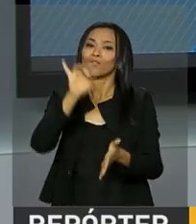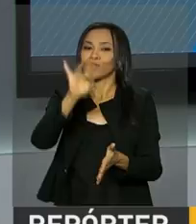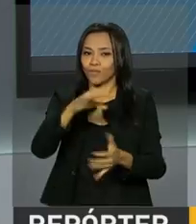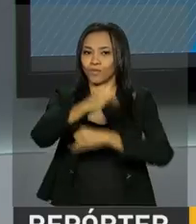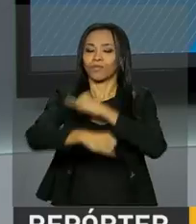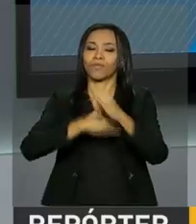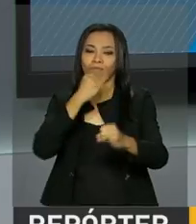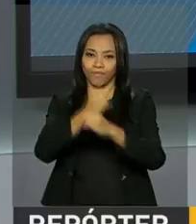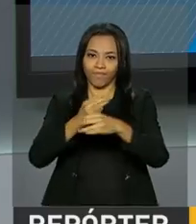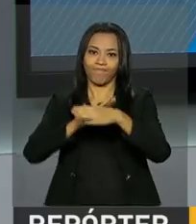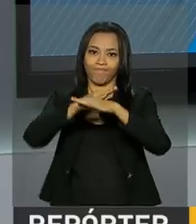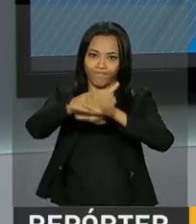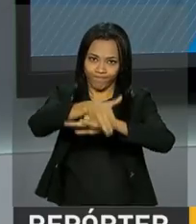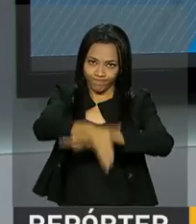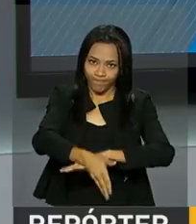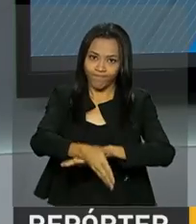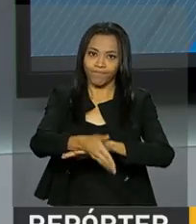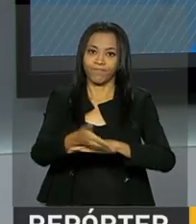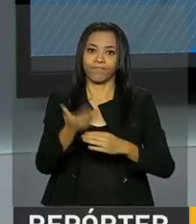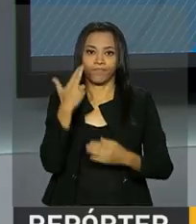na página